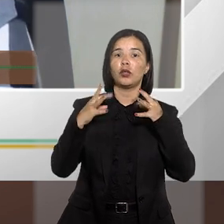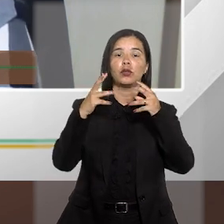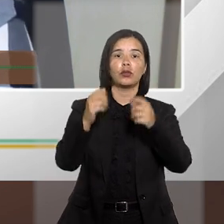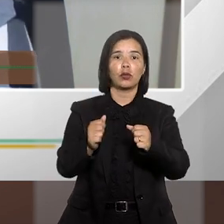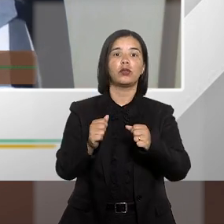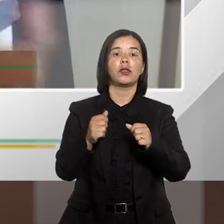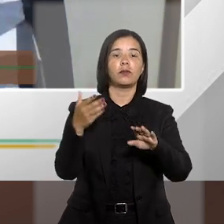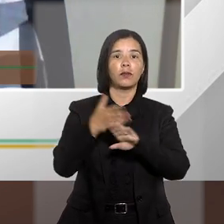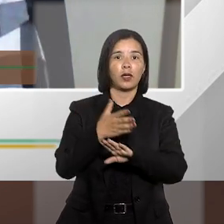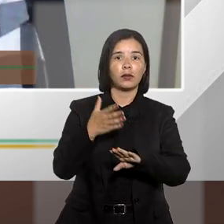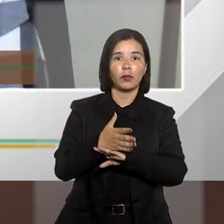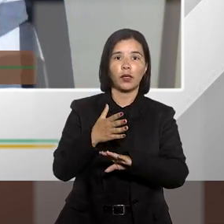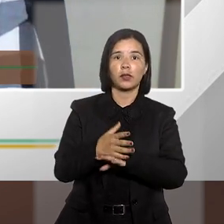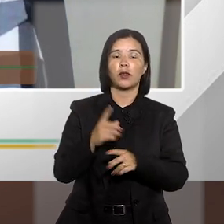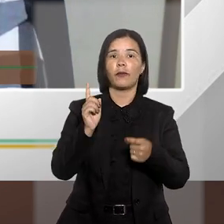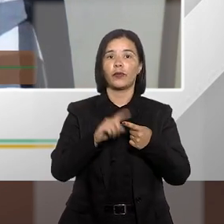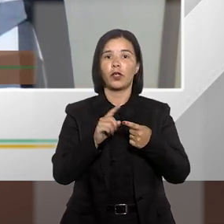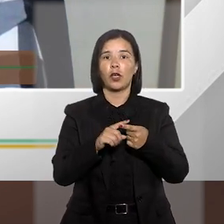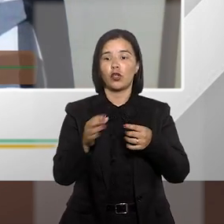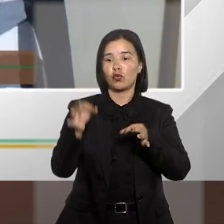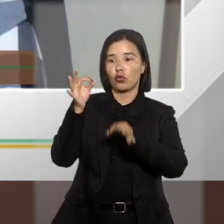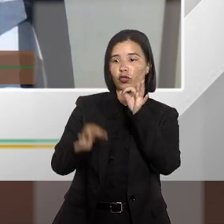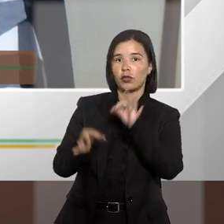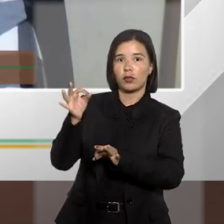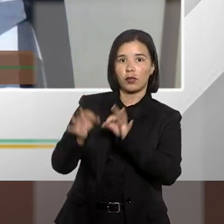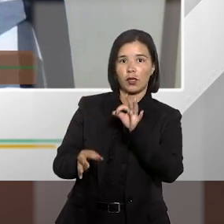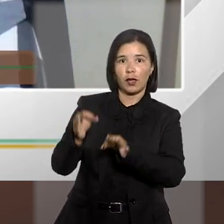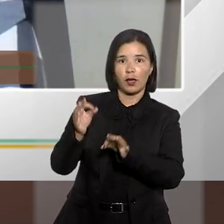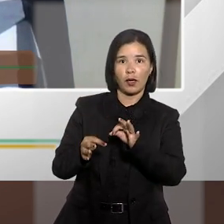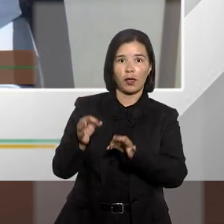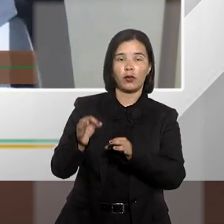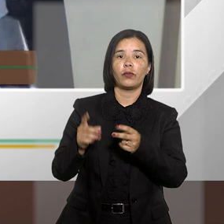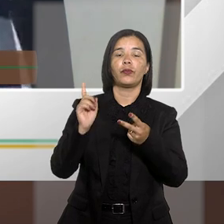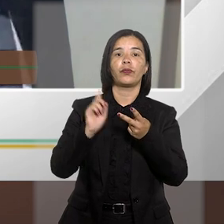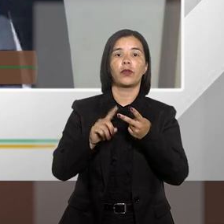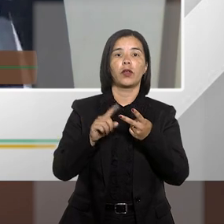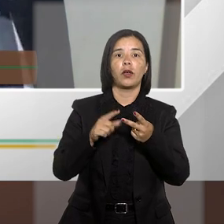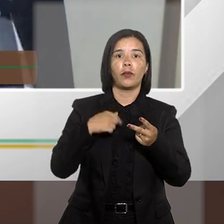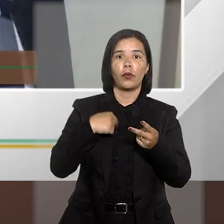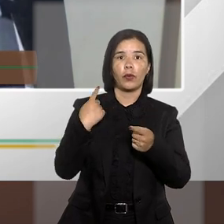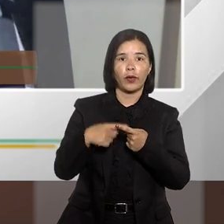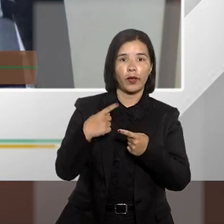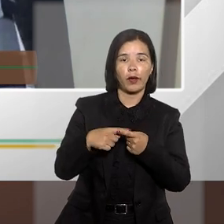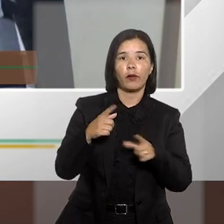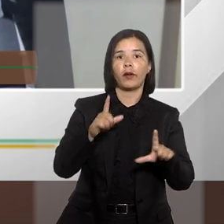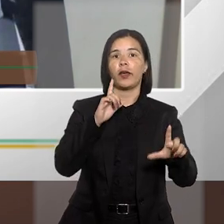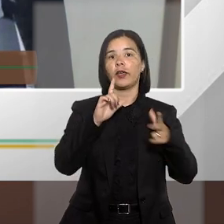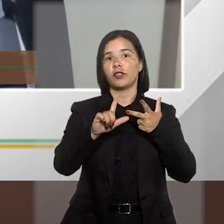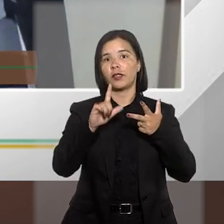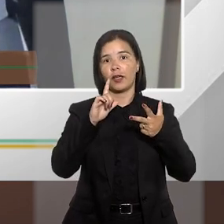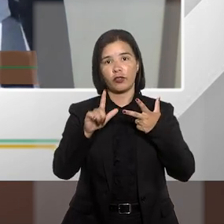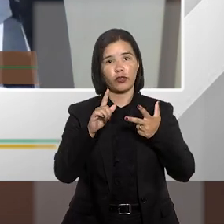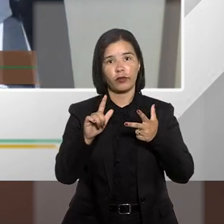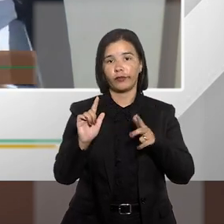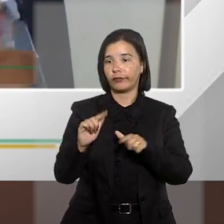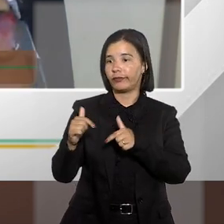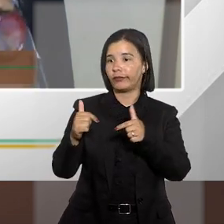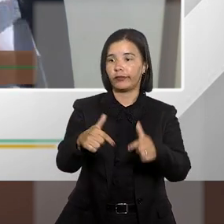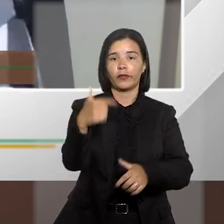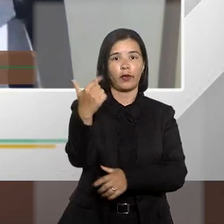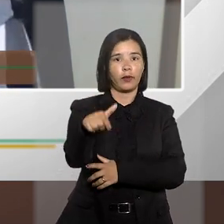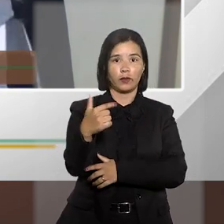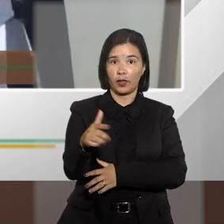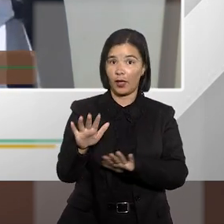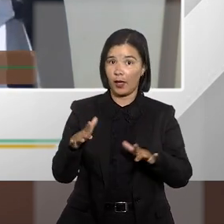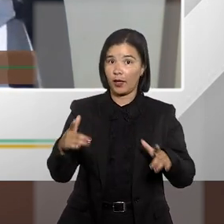de participação, seja recorrendo ao judiciário, que seja a principal alternativa, porque o legislativo não tem atuado nesse sentido. Eu